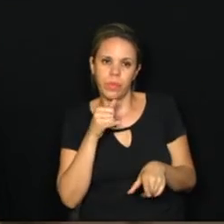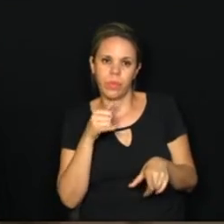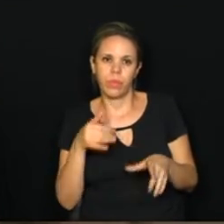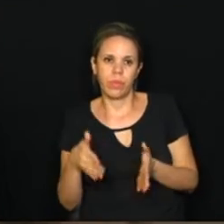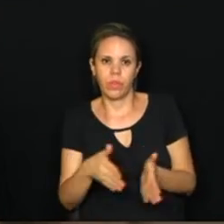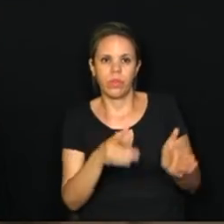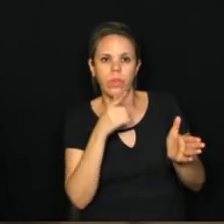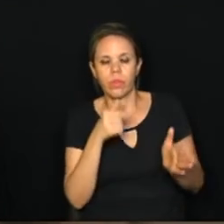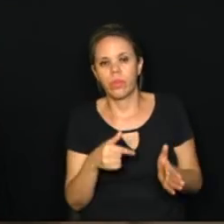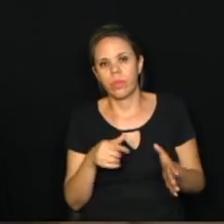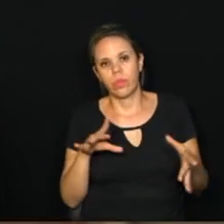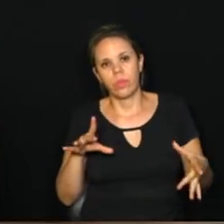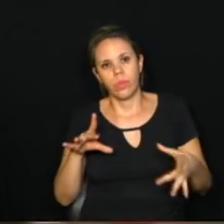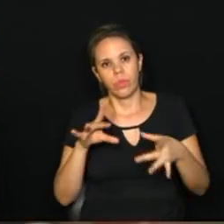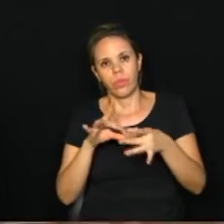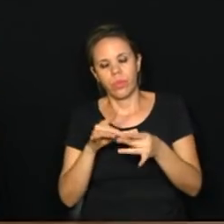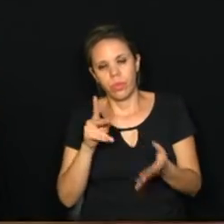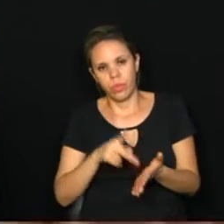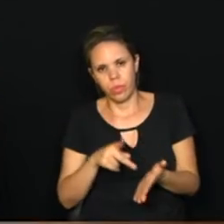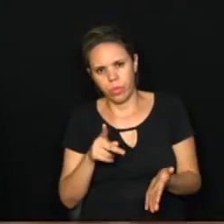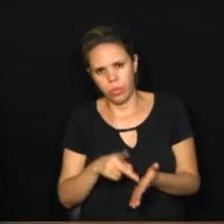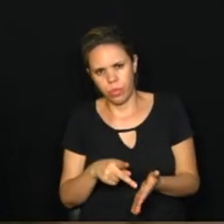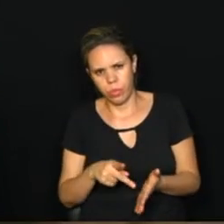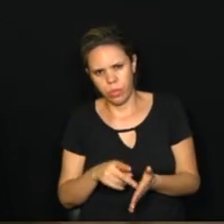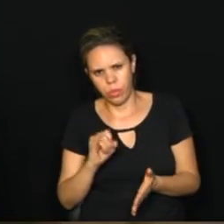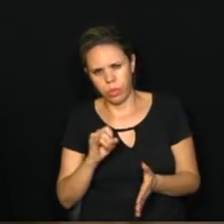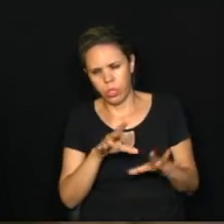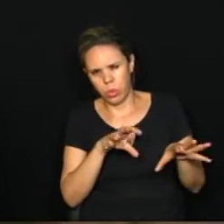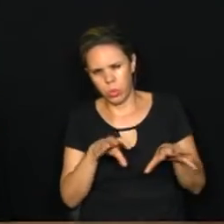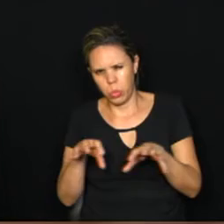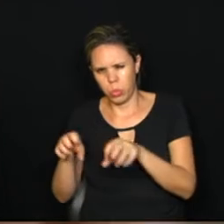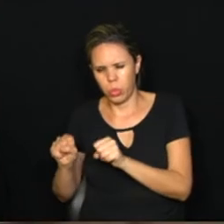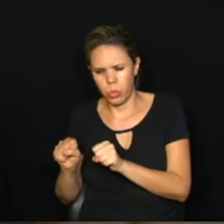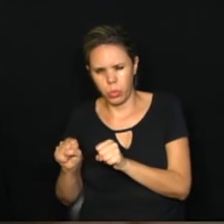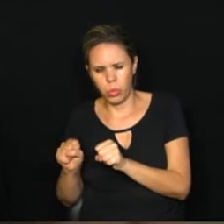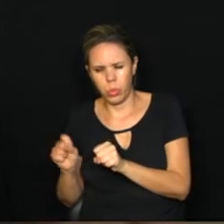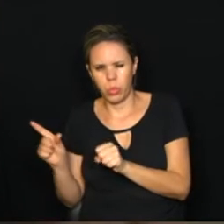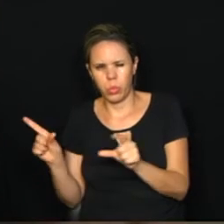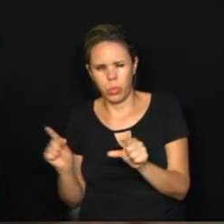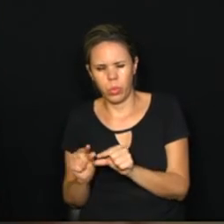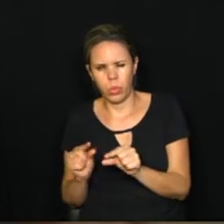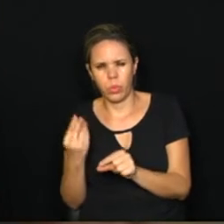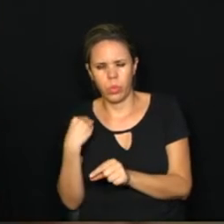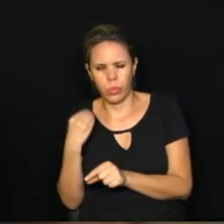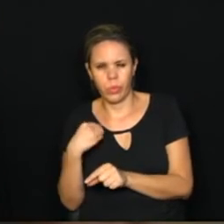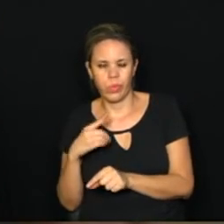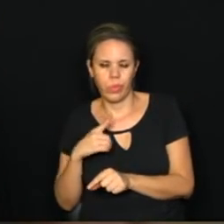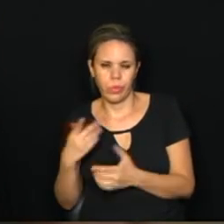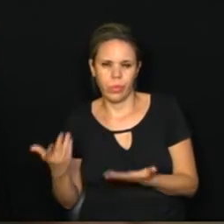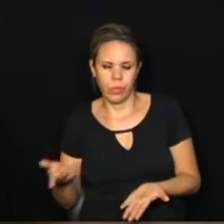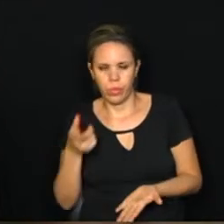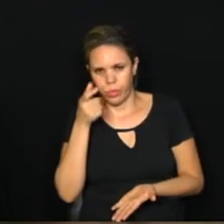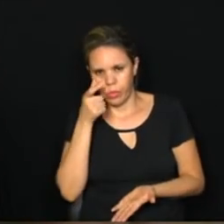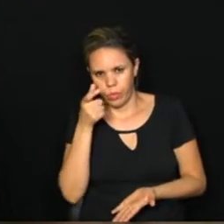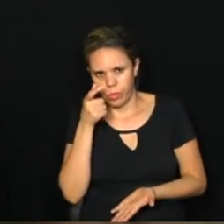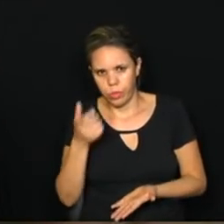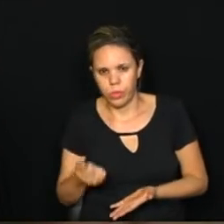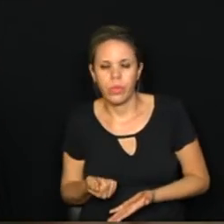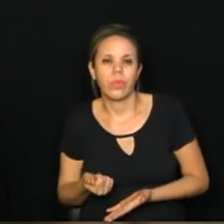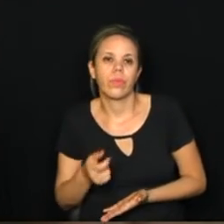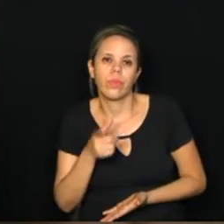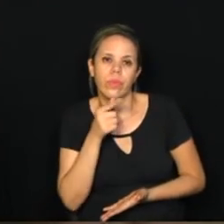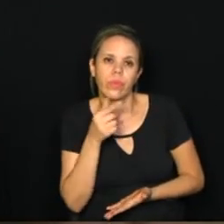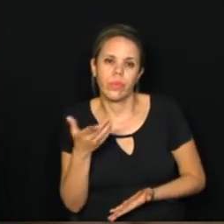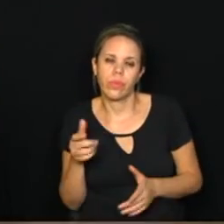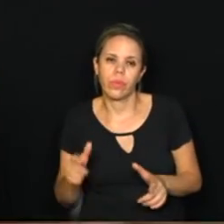são interligados e a verdade é que com o regime de chuvas que nós estamos tendo, a gente tem visto aí que os